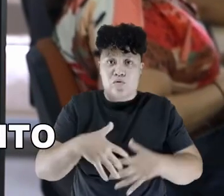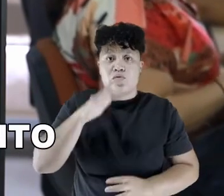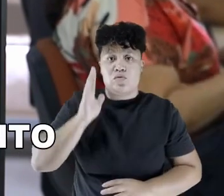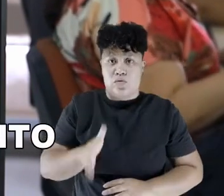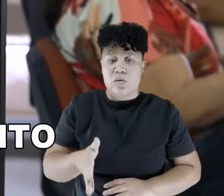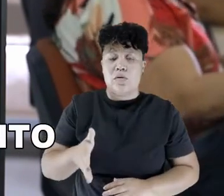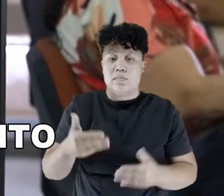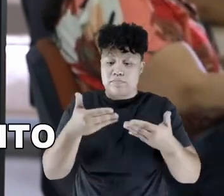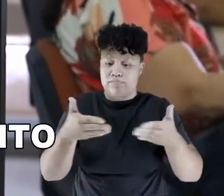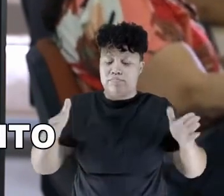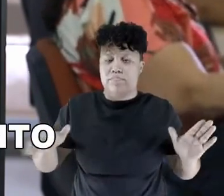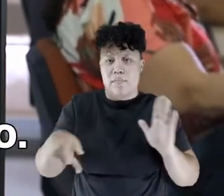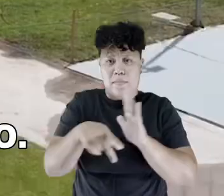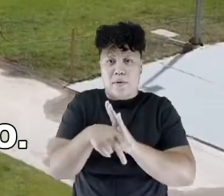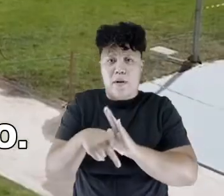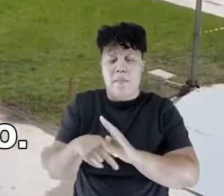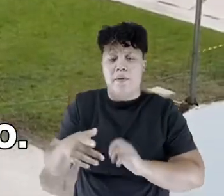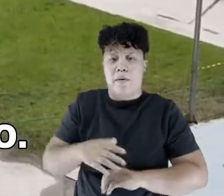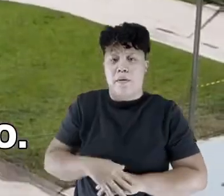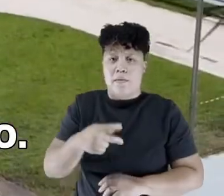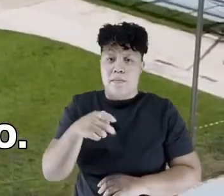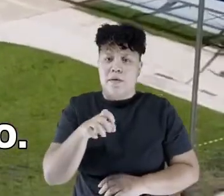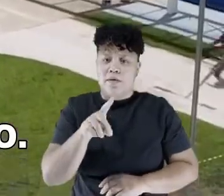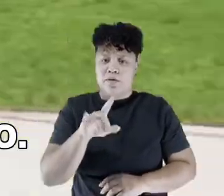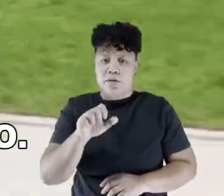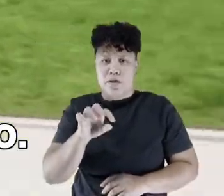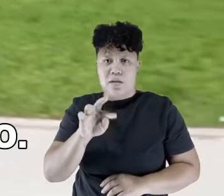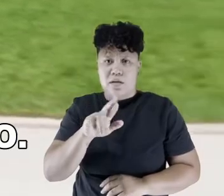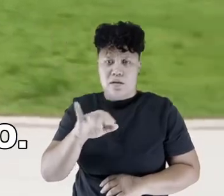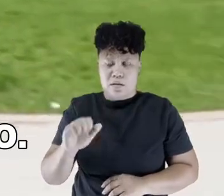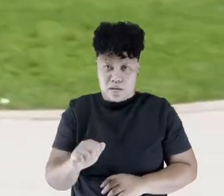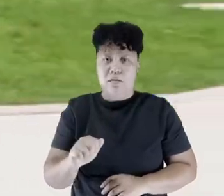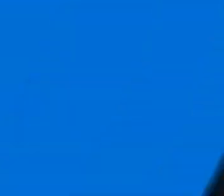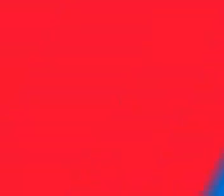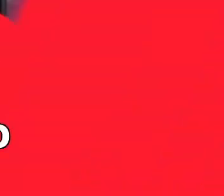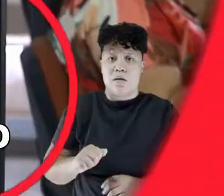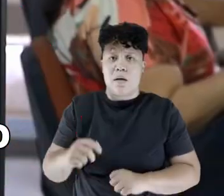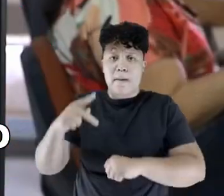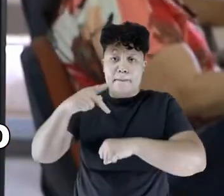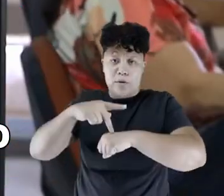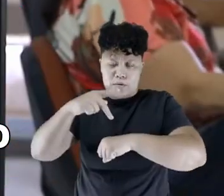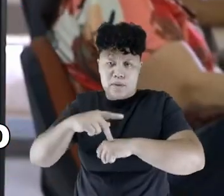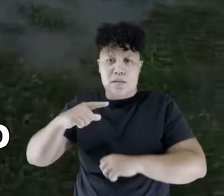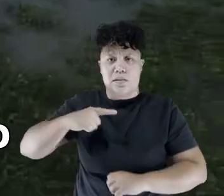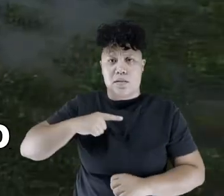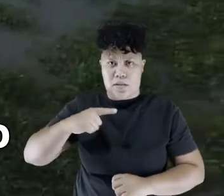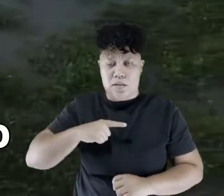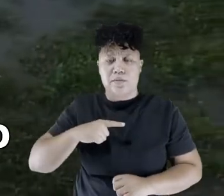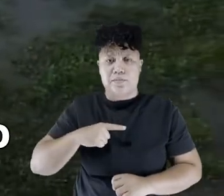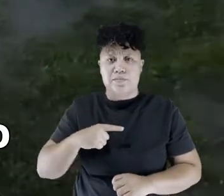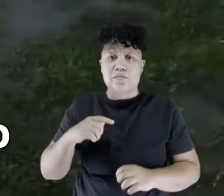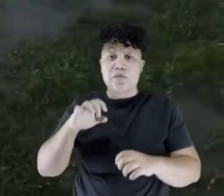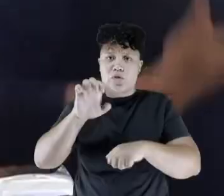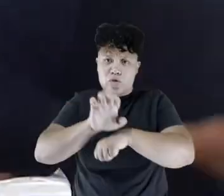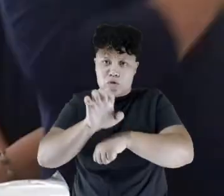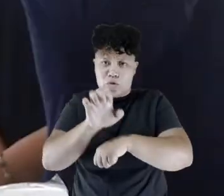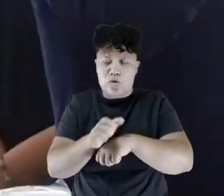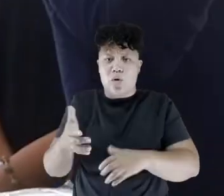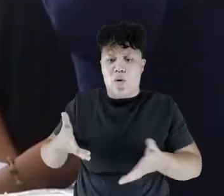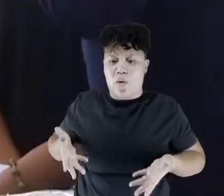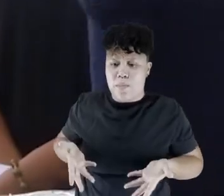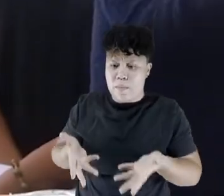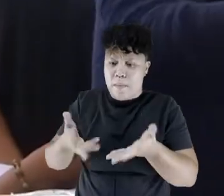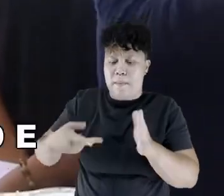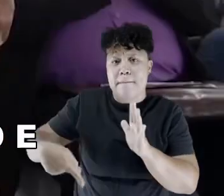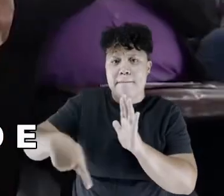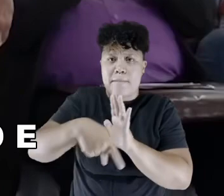de saúde está em funcionamento, inicialmente com atendimento pediátrico. Em Ponta de Pedras, o Estado participa do programa do